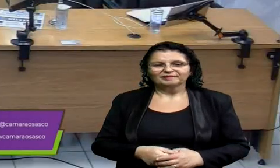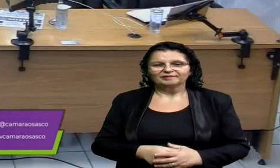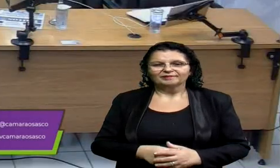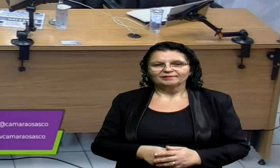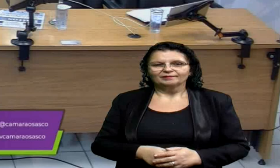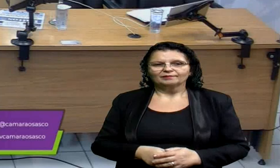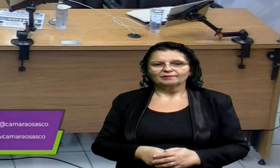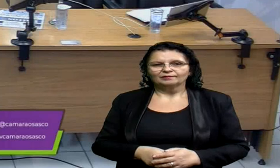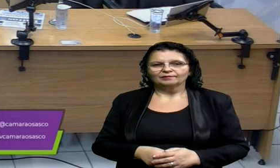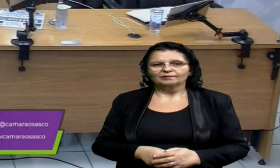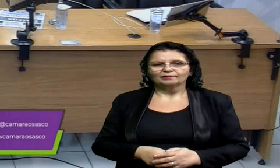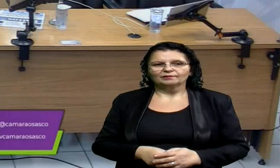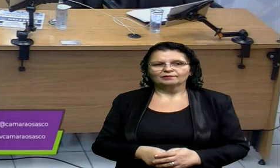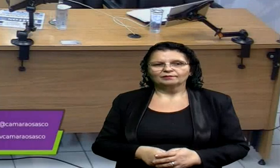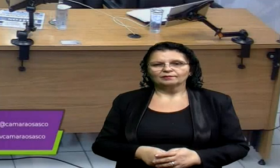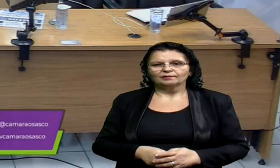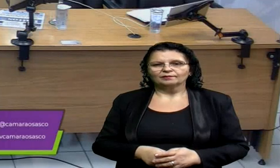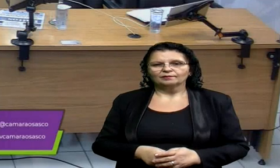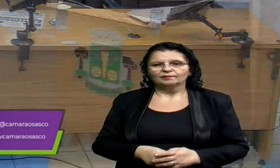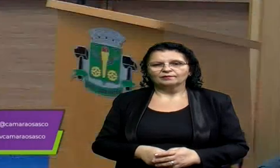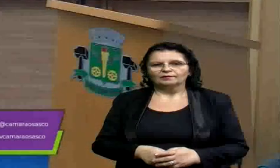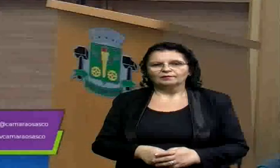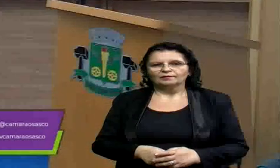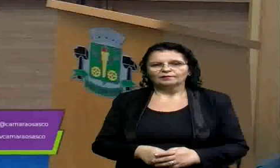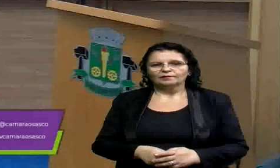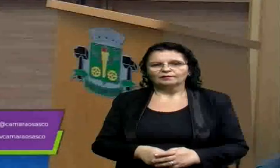7 8 9 então